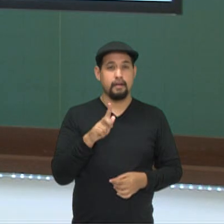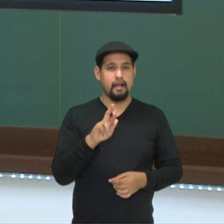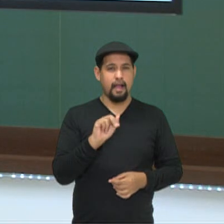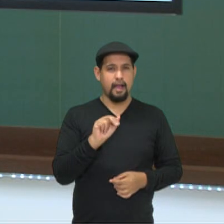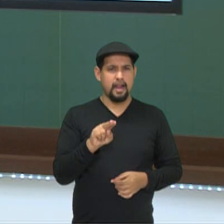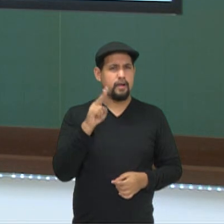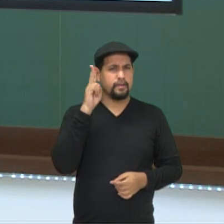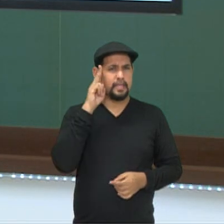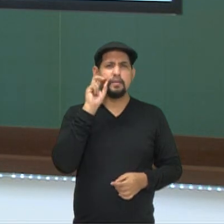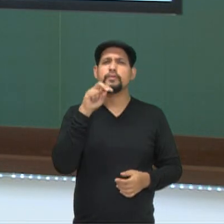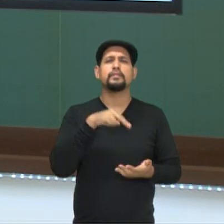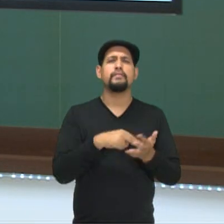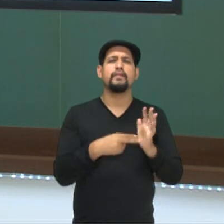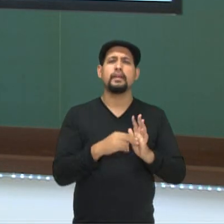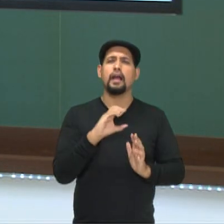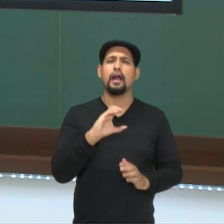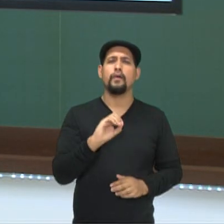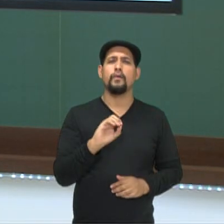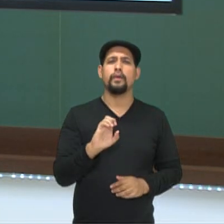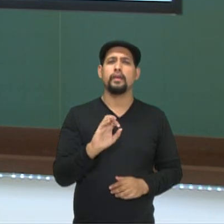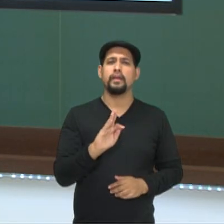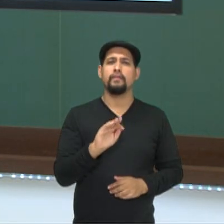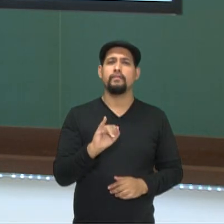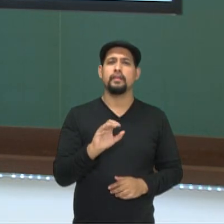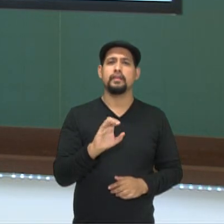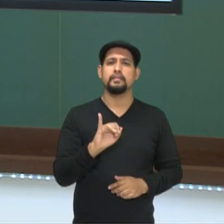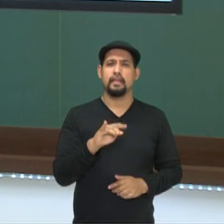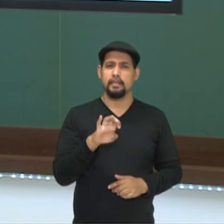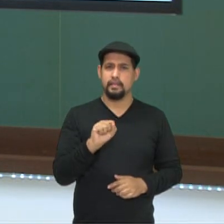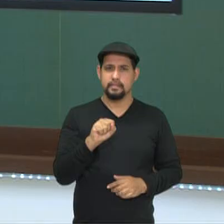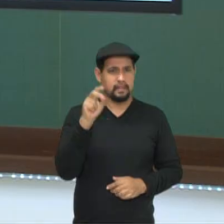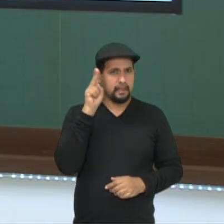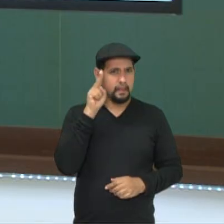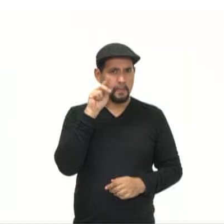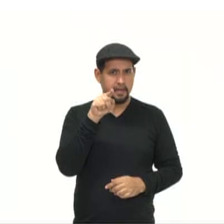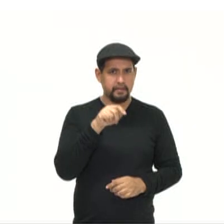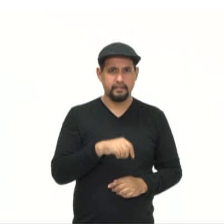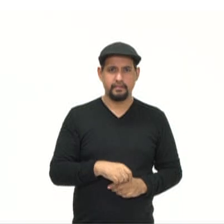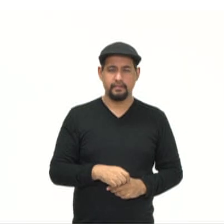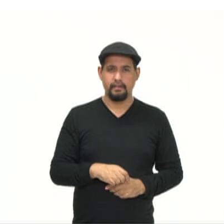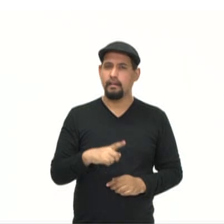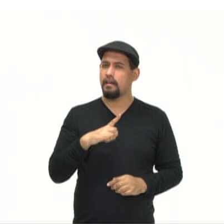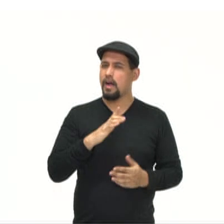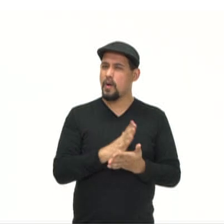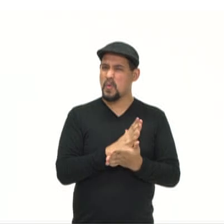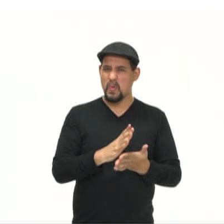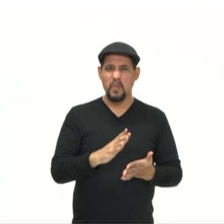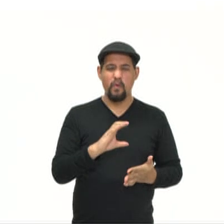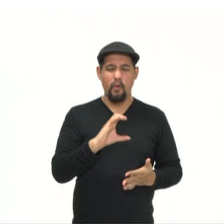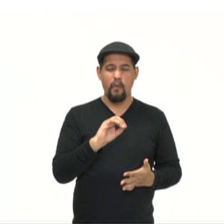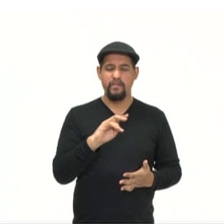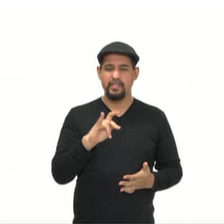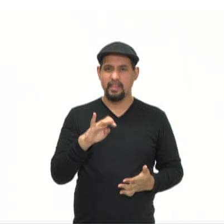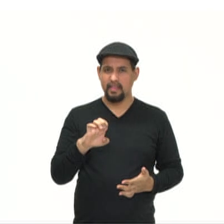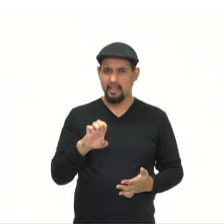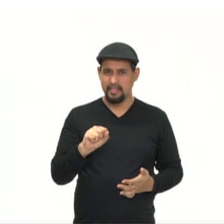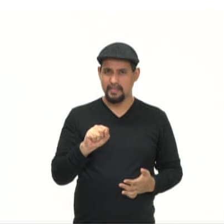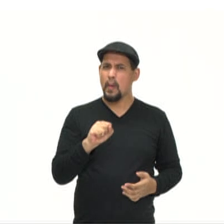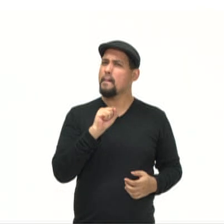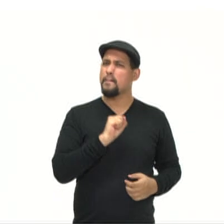lembro que são coeficientes como que você faz para ver terminar Hum será que alguma coisa que a gente pode ser 0